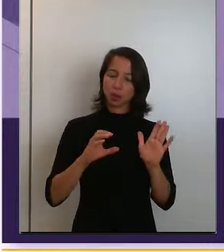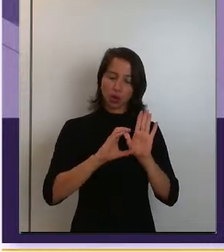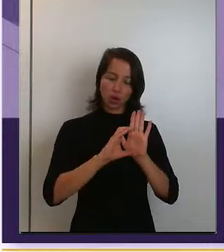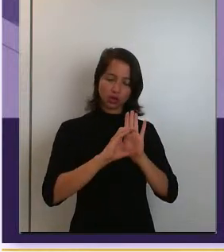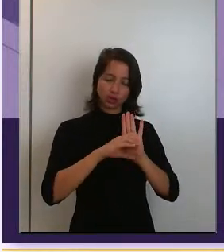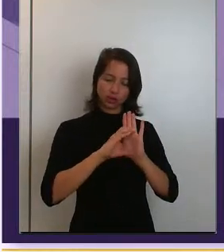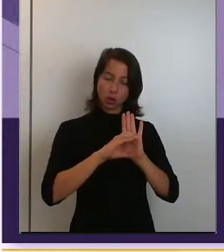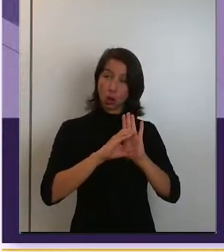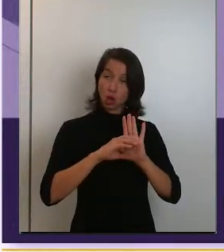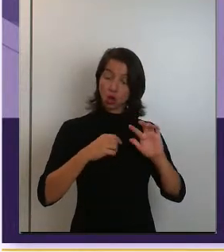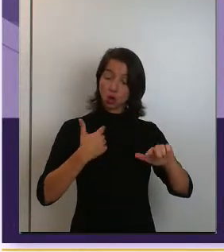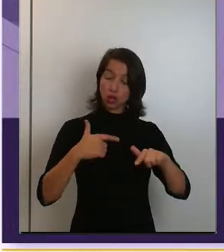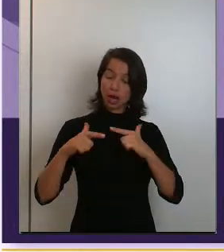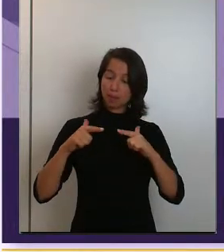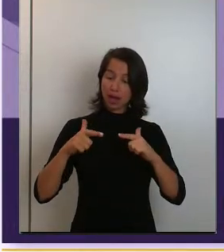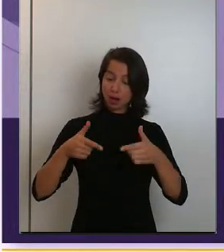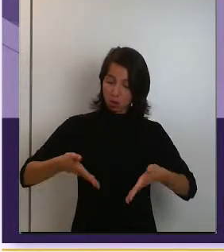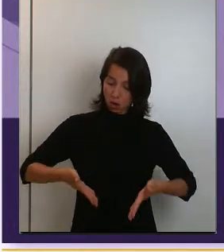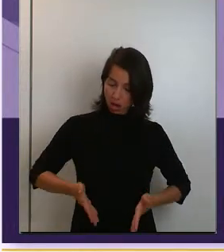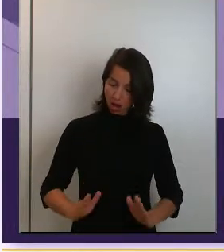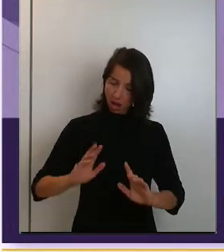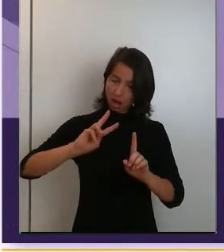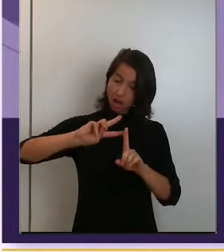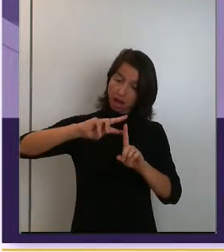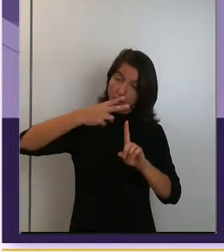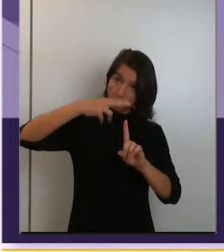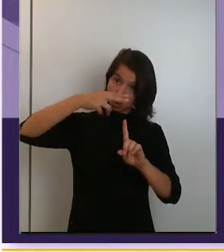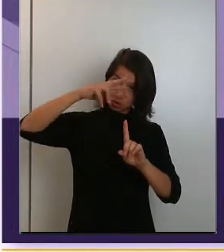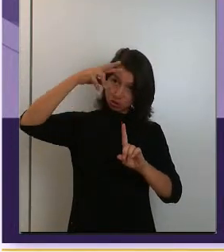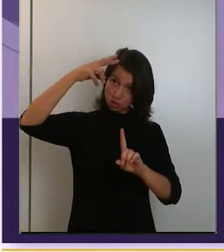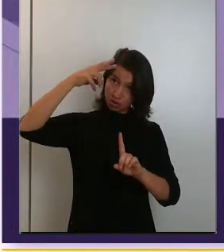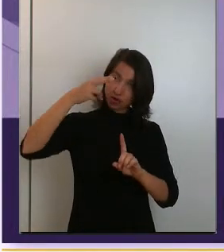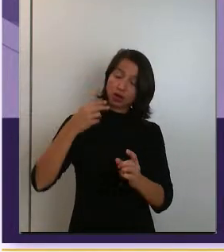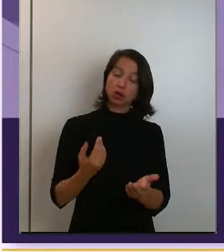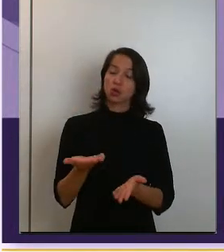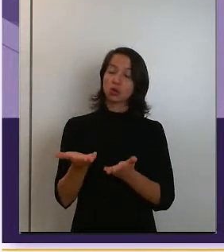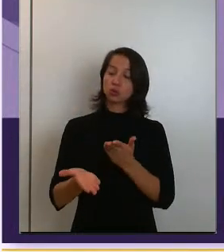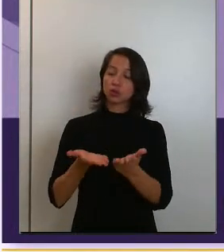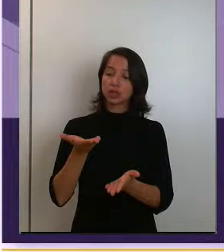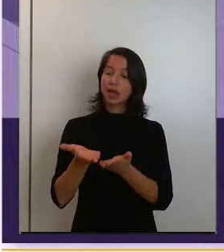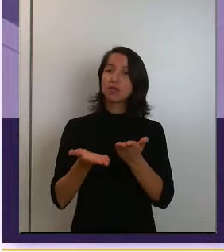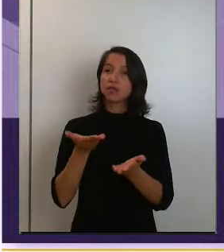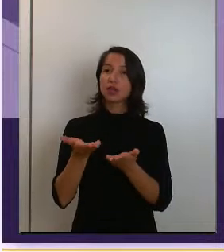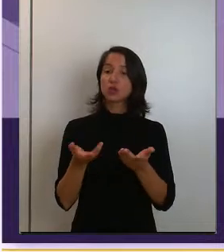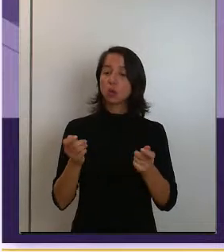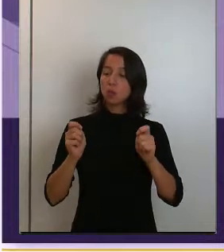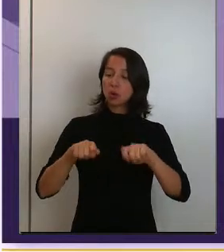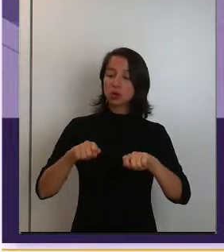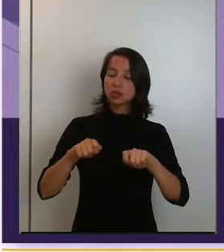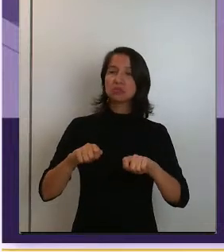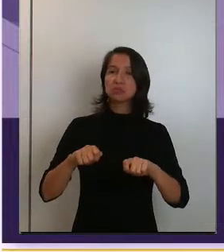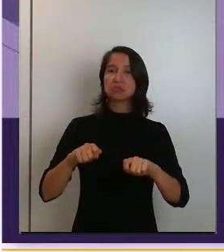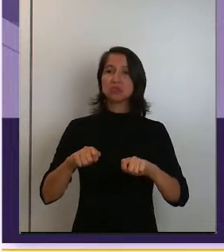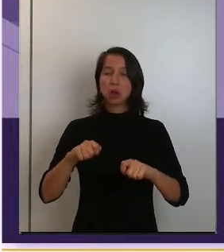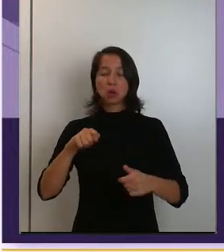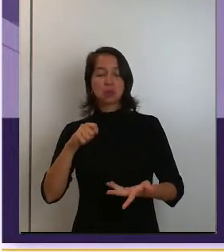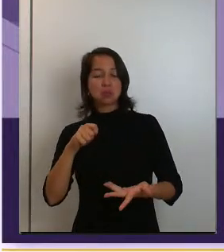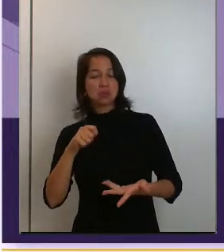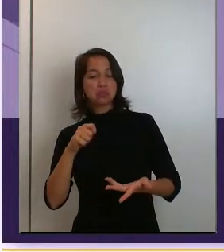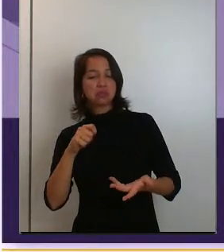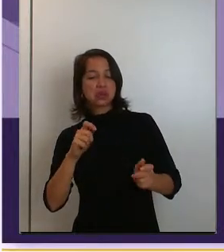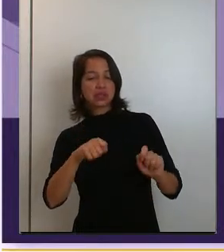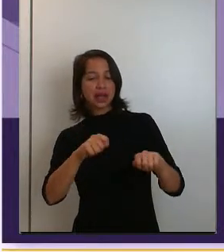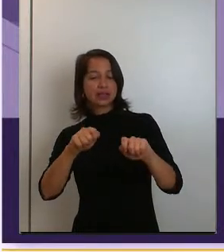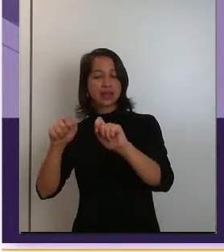né, o trabalho reprodutivo como todo serviço, atividade que permite cumprir com as necessidades básicas para a existência, reprodução